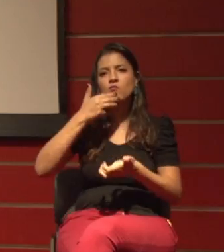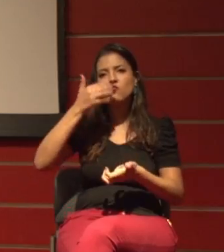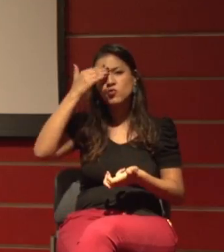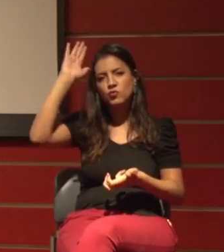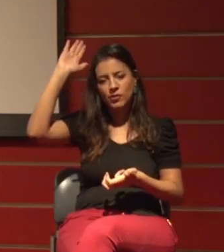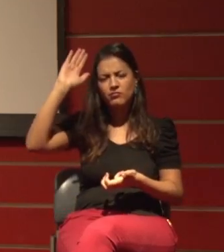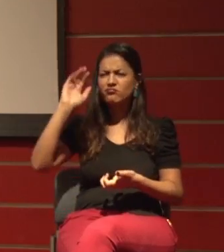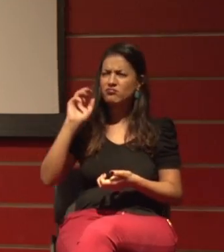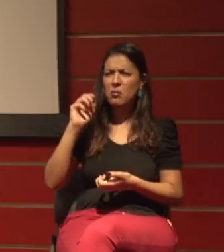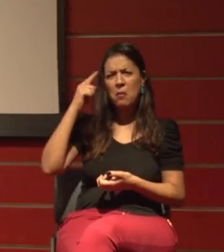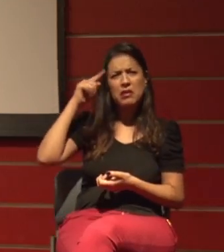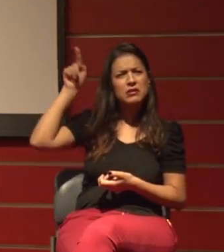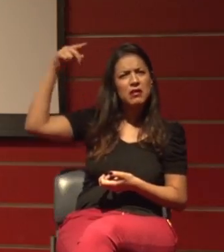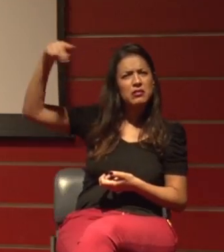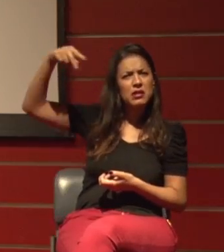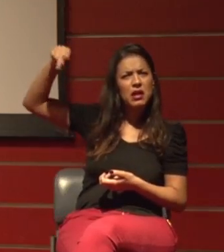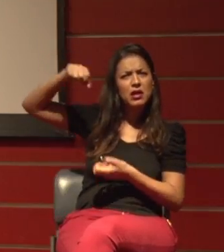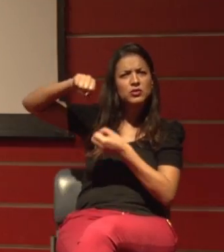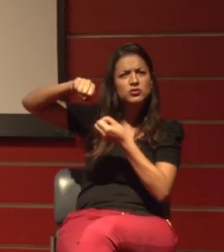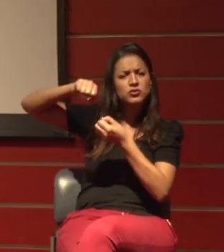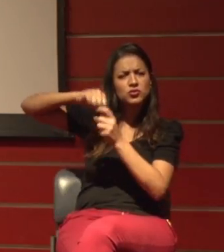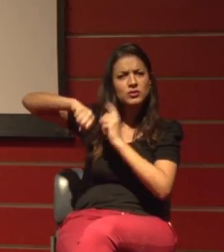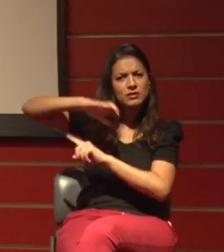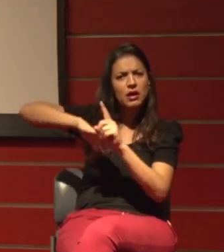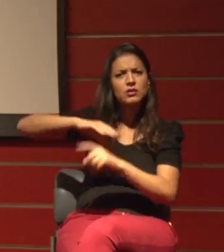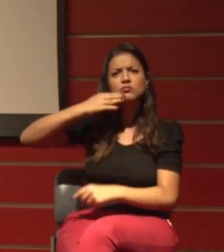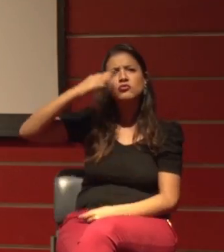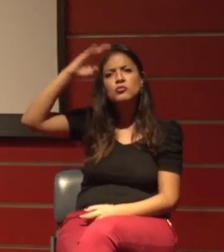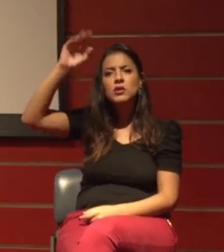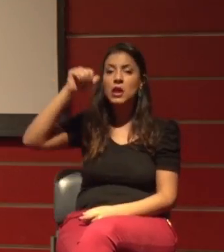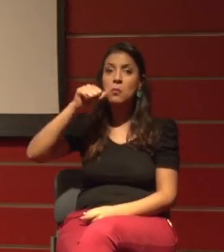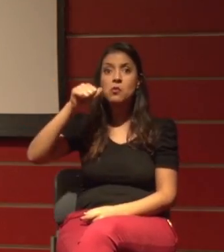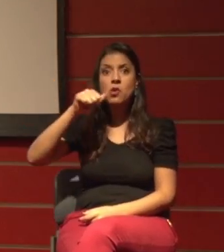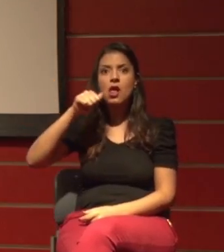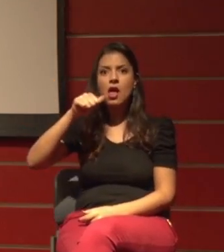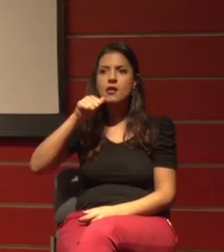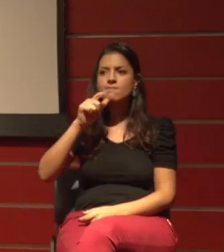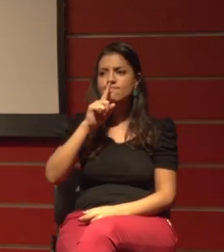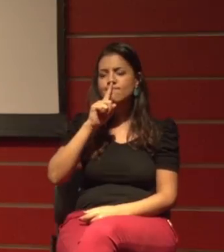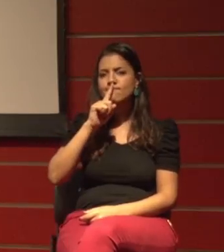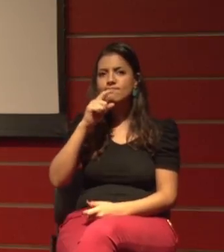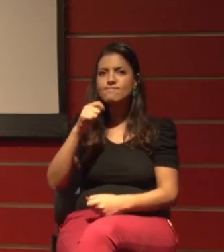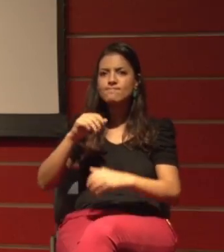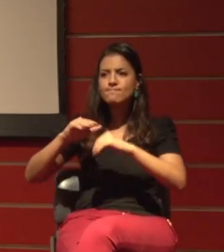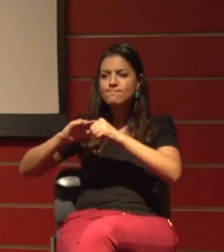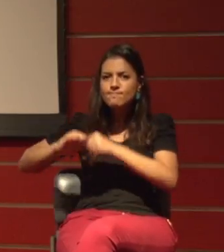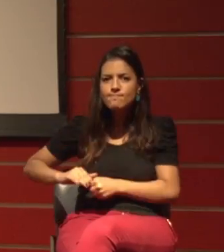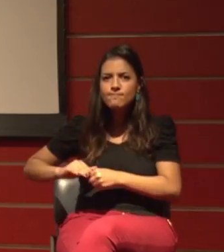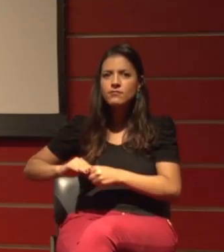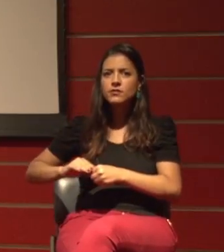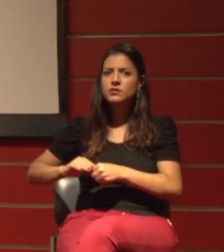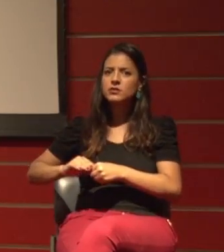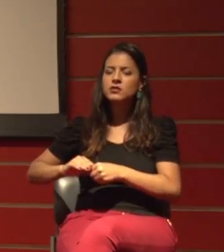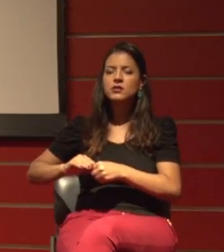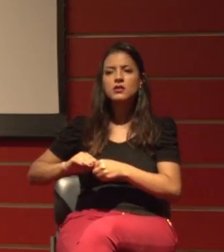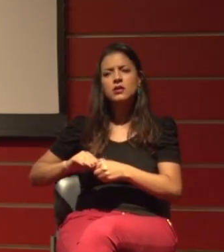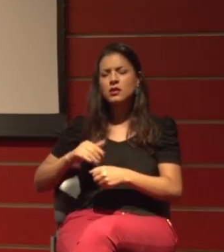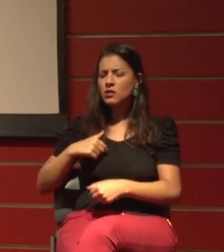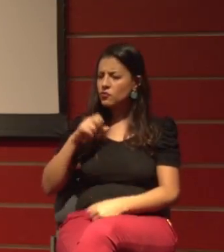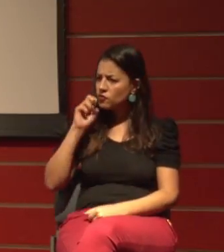muçulmana uma sociedade onde a mulher tem um papel tão restrito Então me me cativou muito essa figura dessa dessa